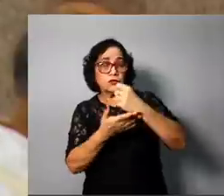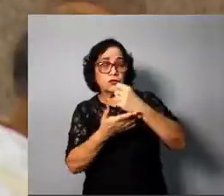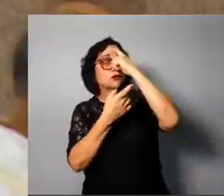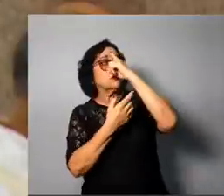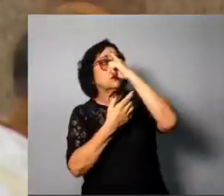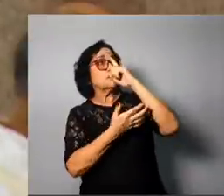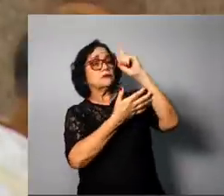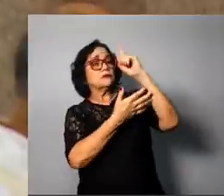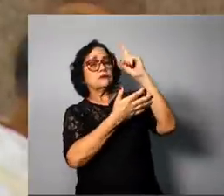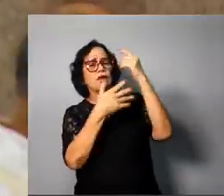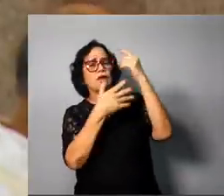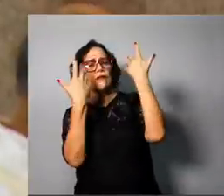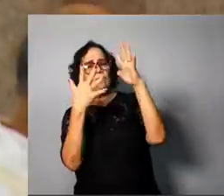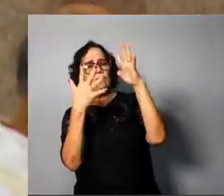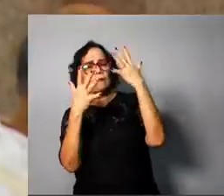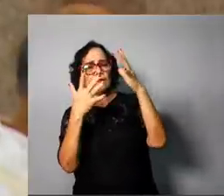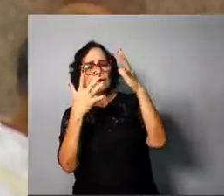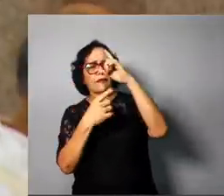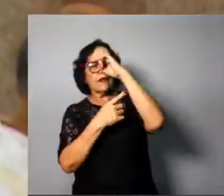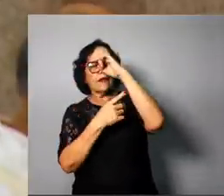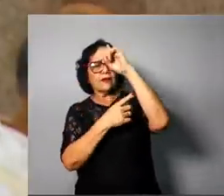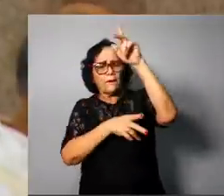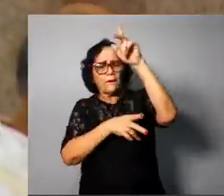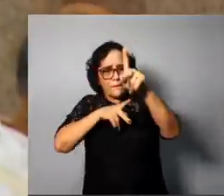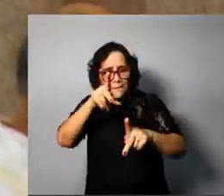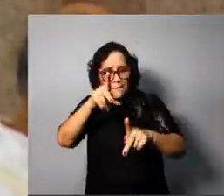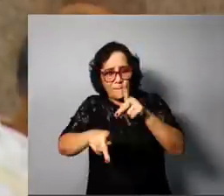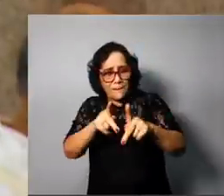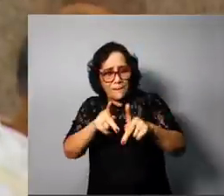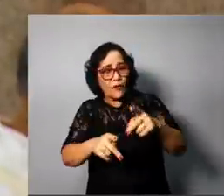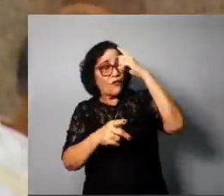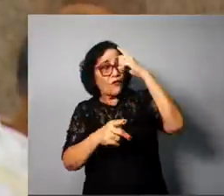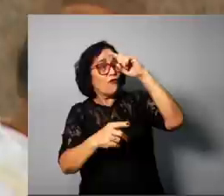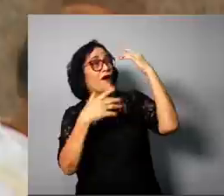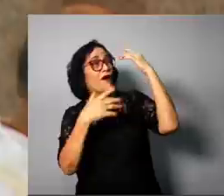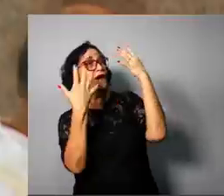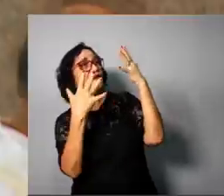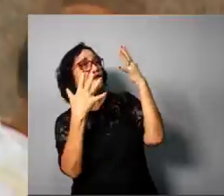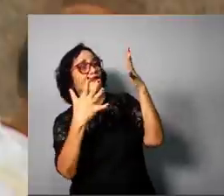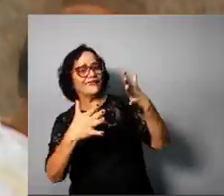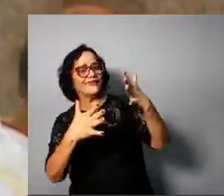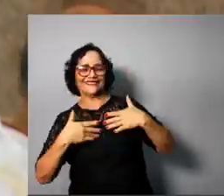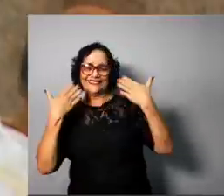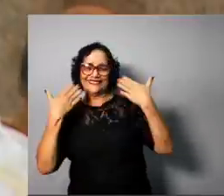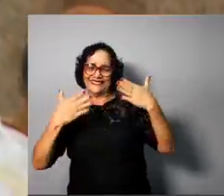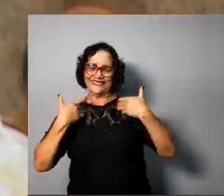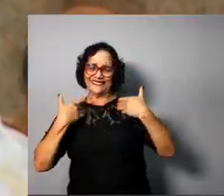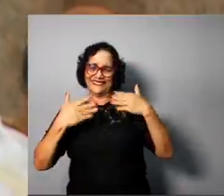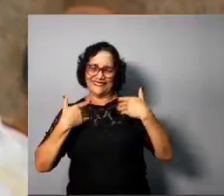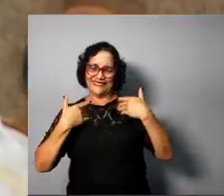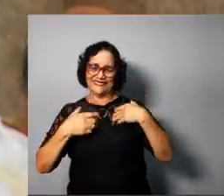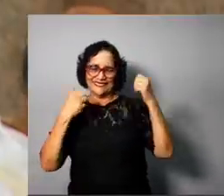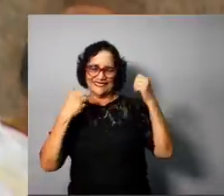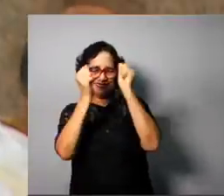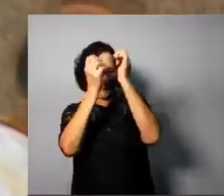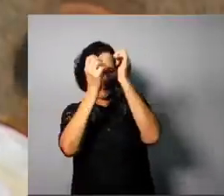ó Senhor Deus, ó terra inteira, alegrai-vos e exultai.